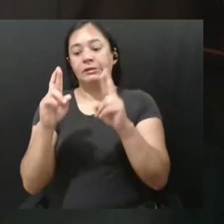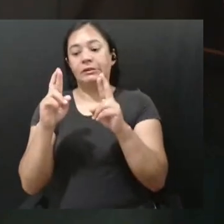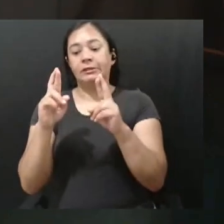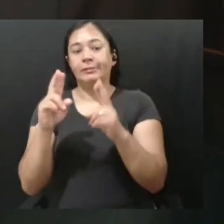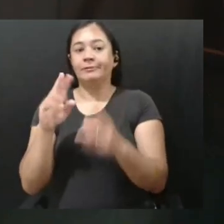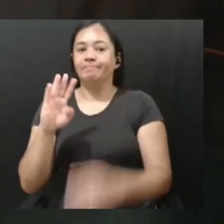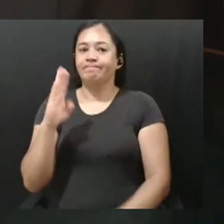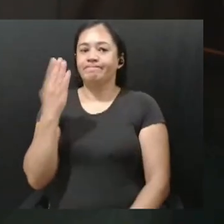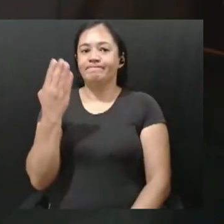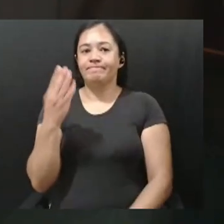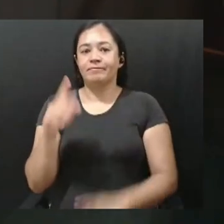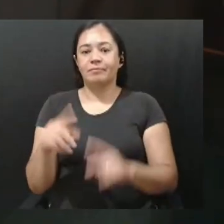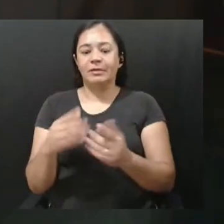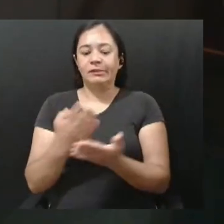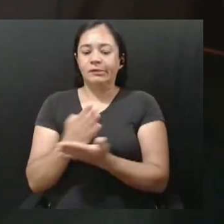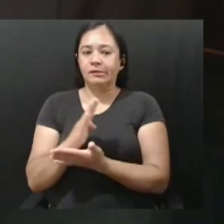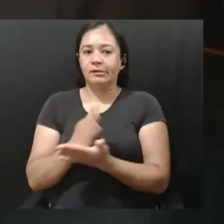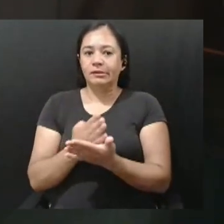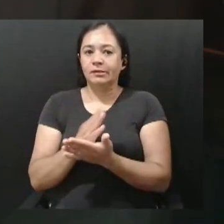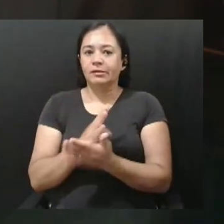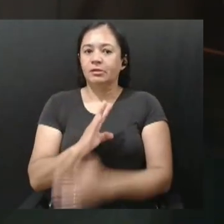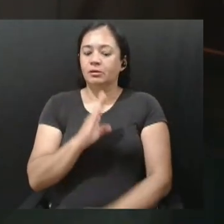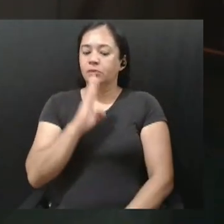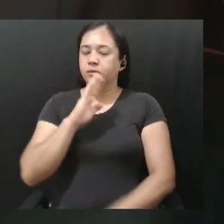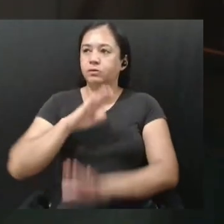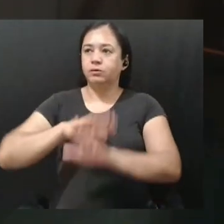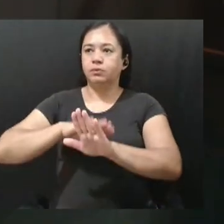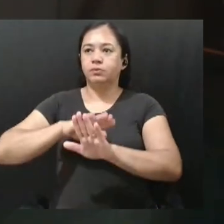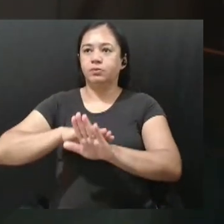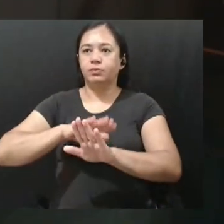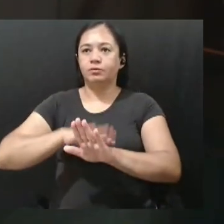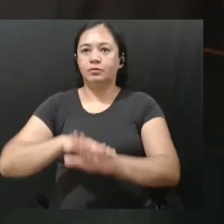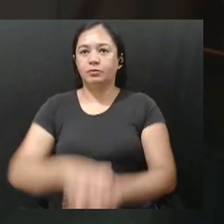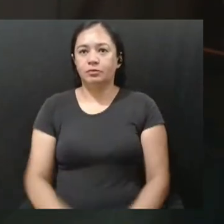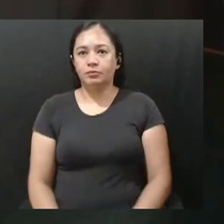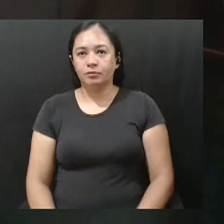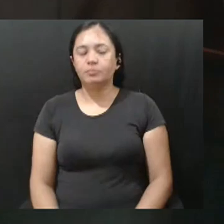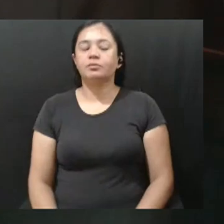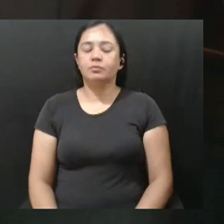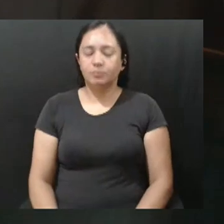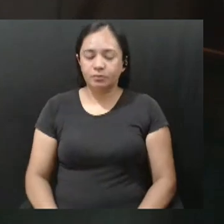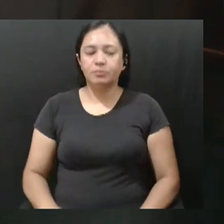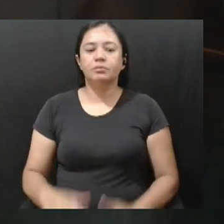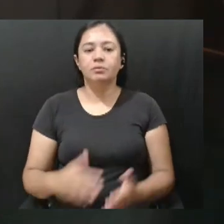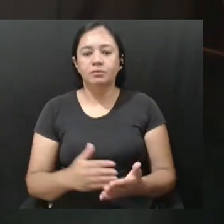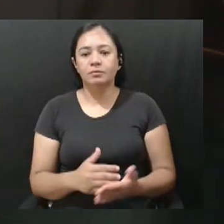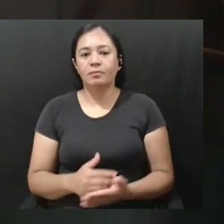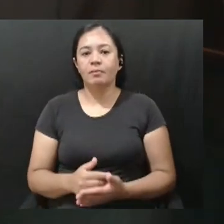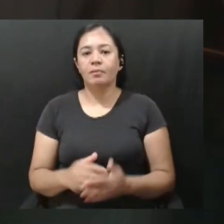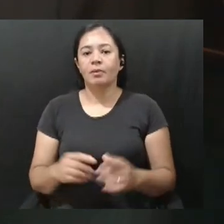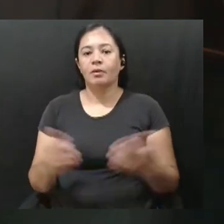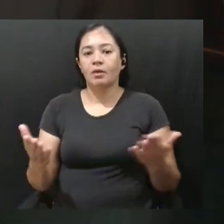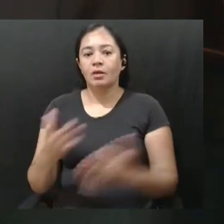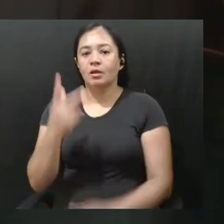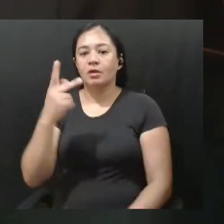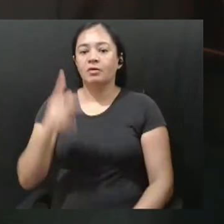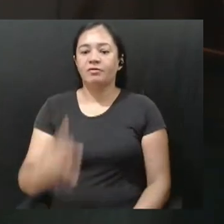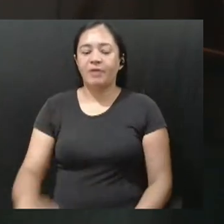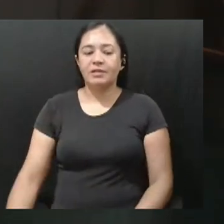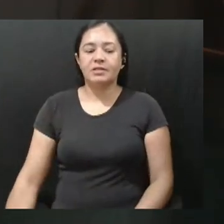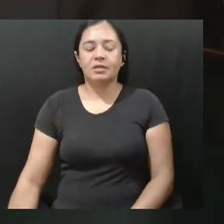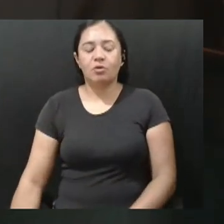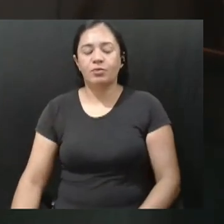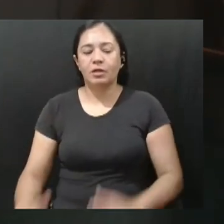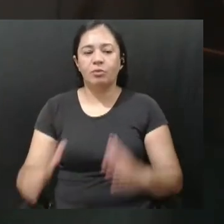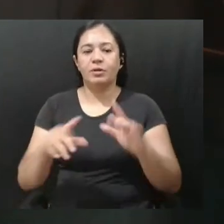desconforto silencioso que muita gente sente e não comenta. E aí na sua casa, como é que funciona o final de